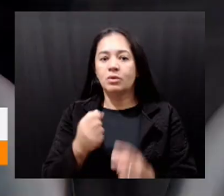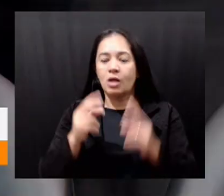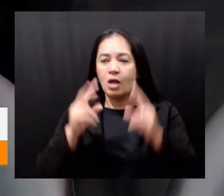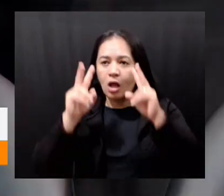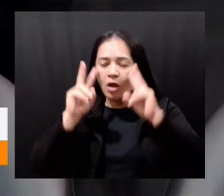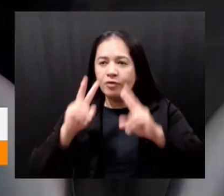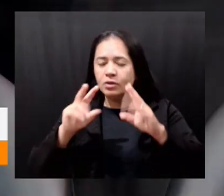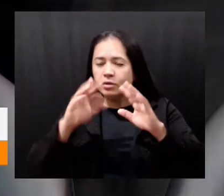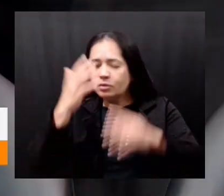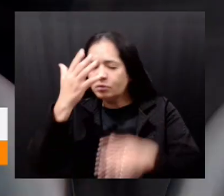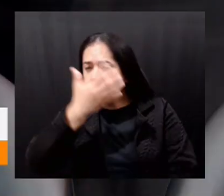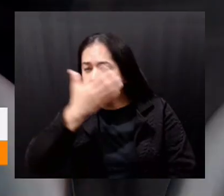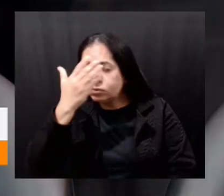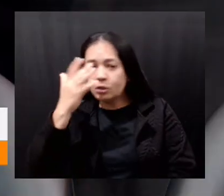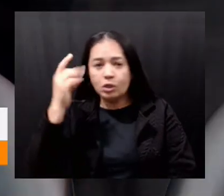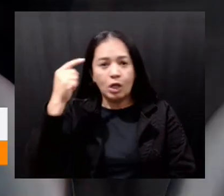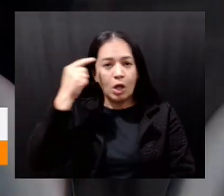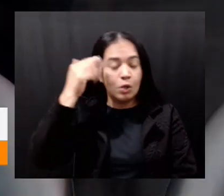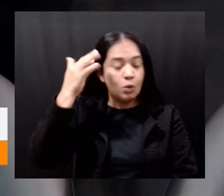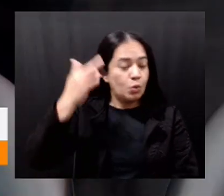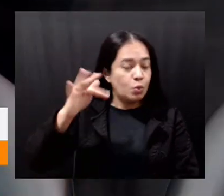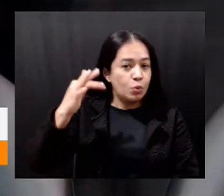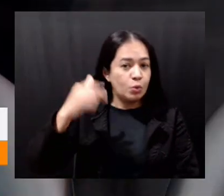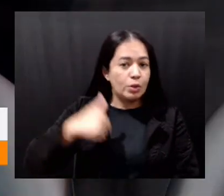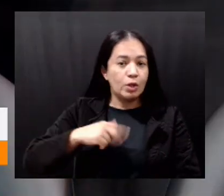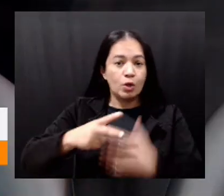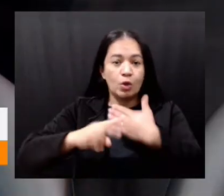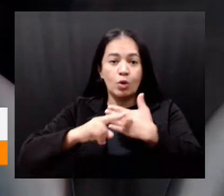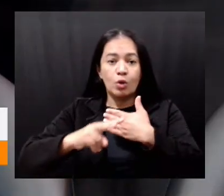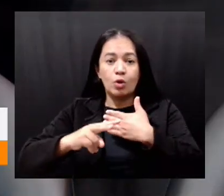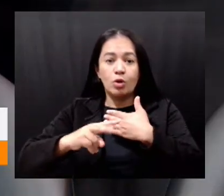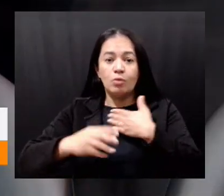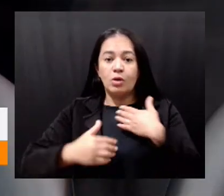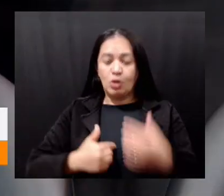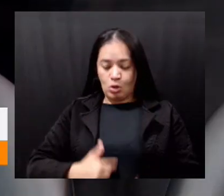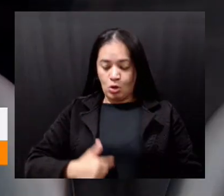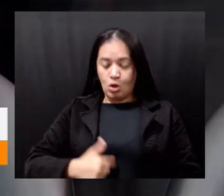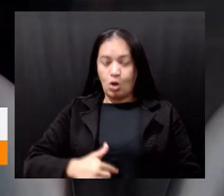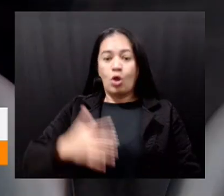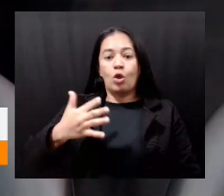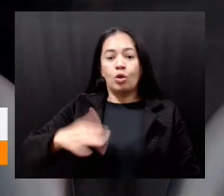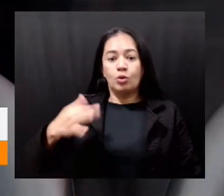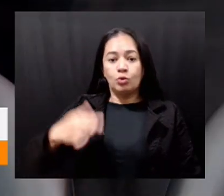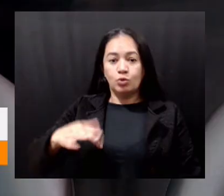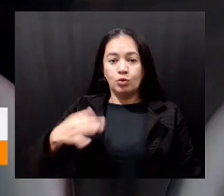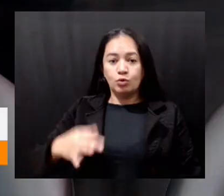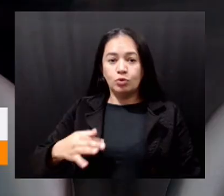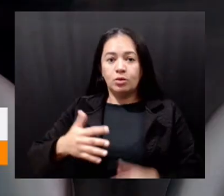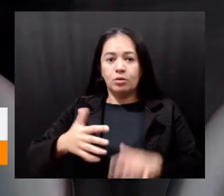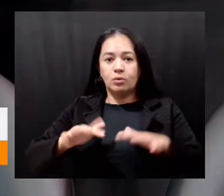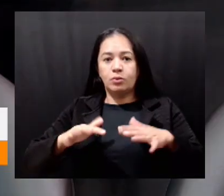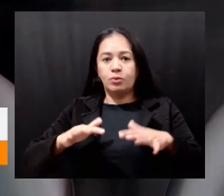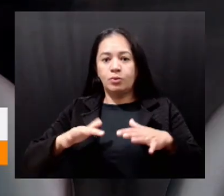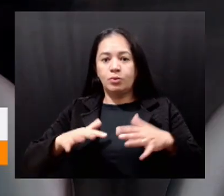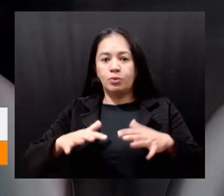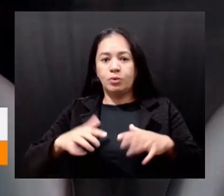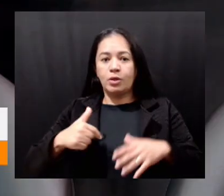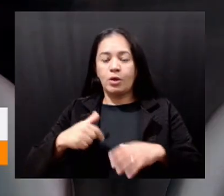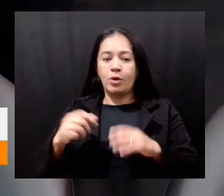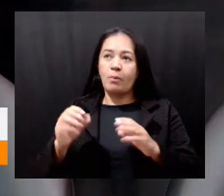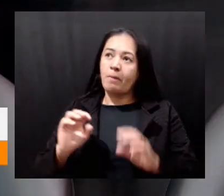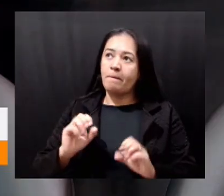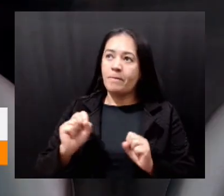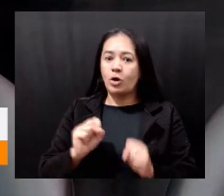cabeça, eu tenho como efeito uma dor de estômago, né, tremedeira, eu posso ter